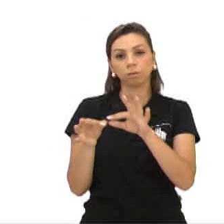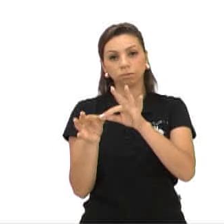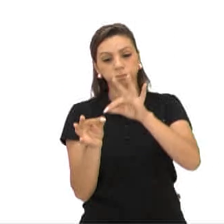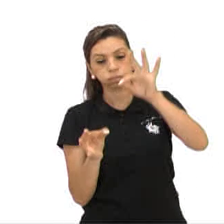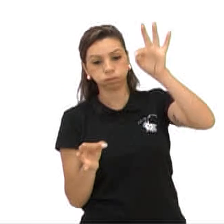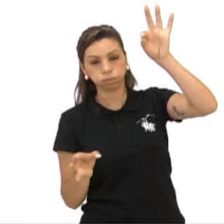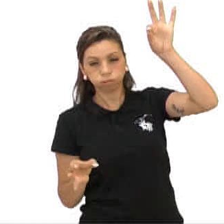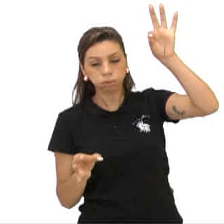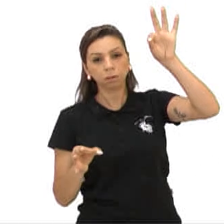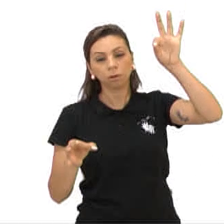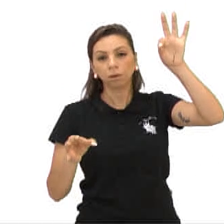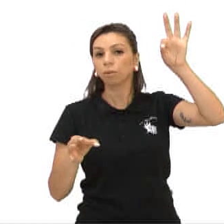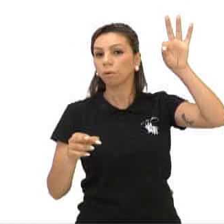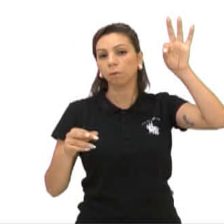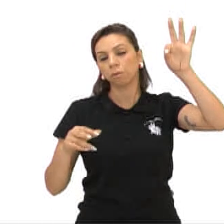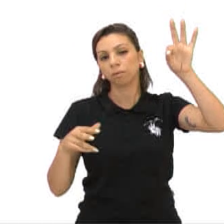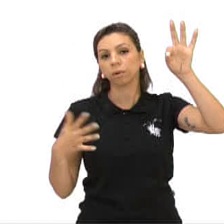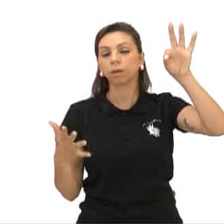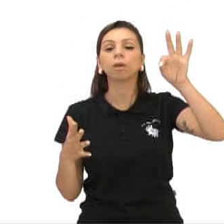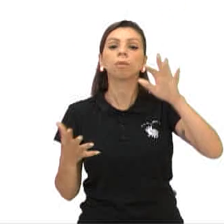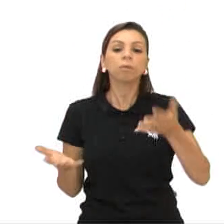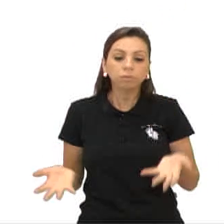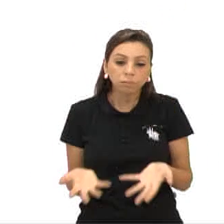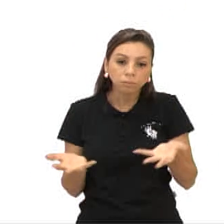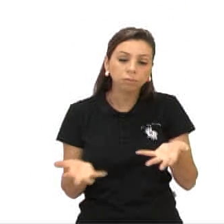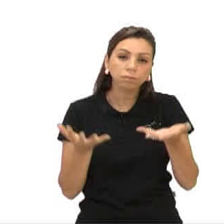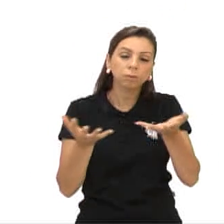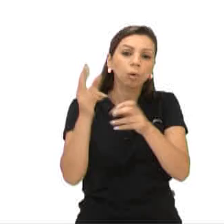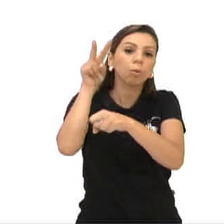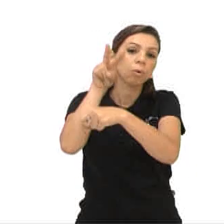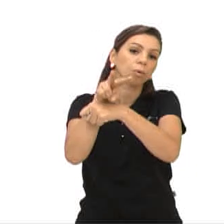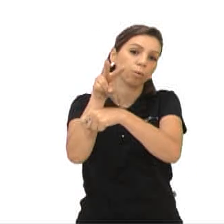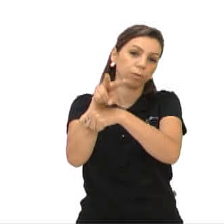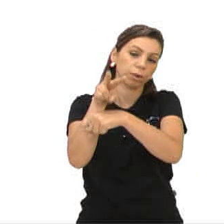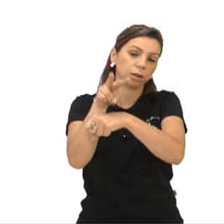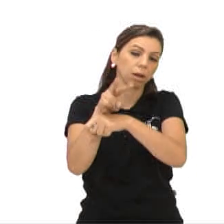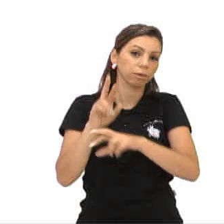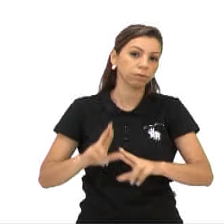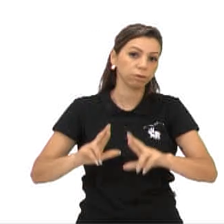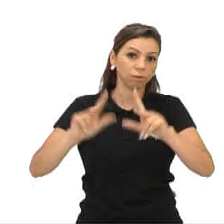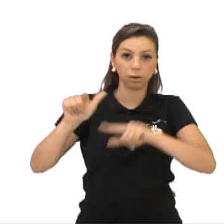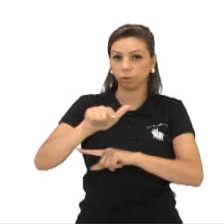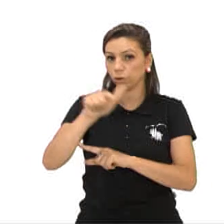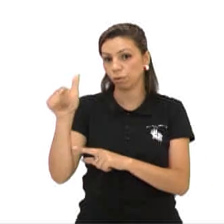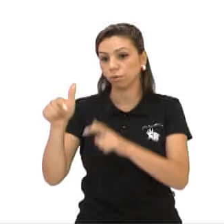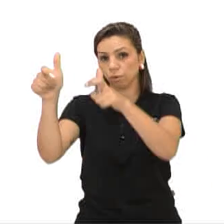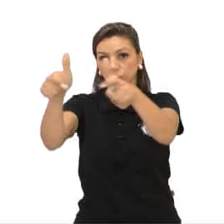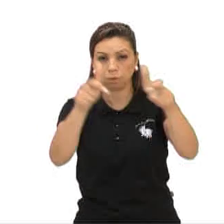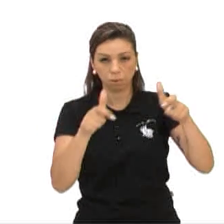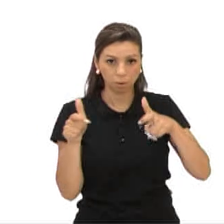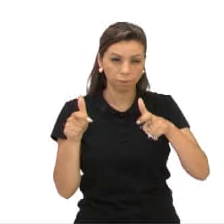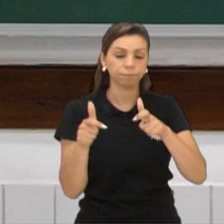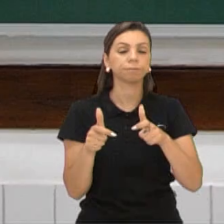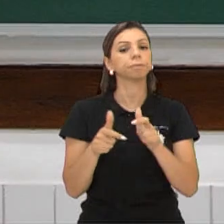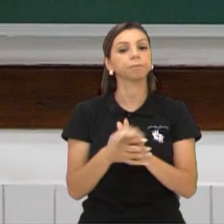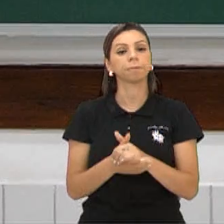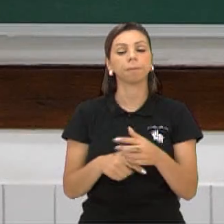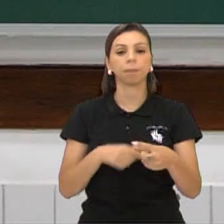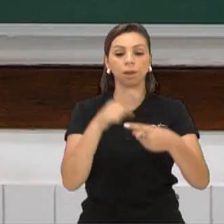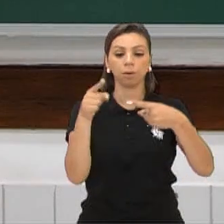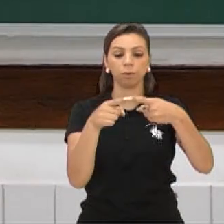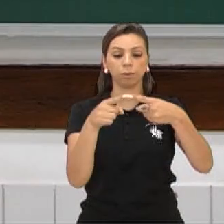com relação ao redor, o que favoreceu, entre aspas, a sua preservação, diferentemente de outras localidades. Então, item